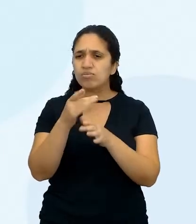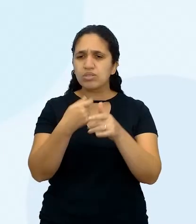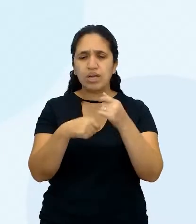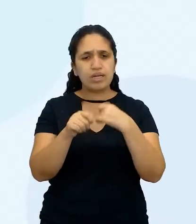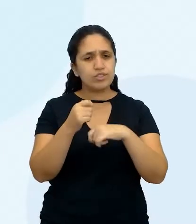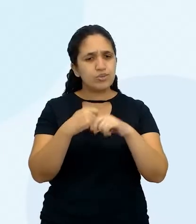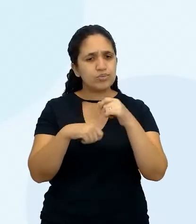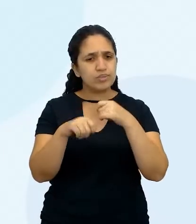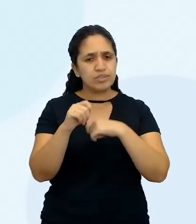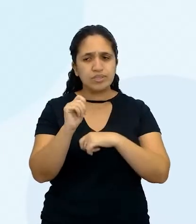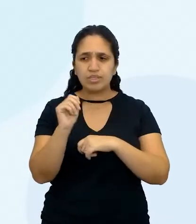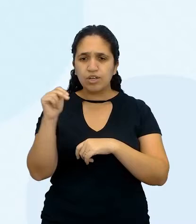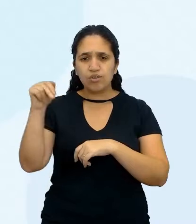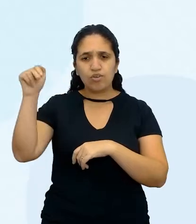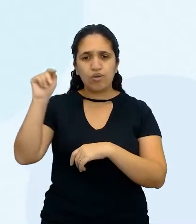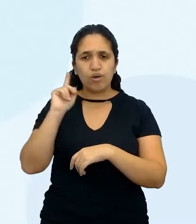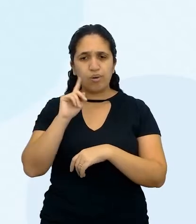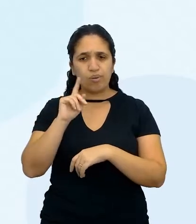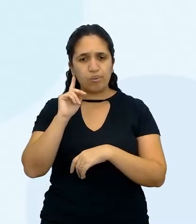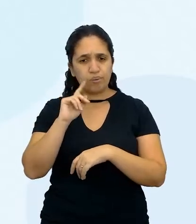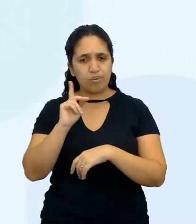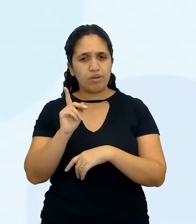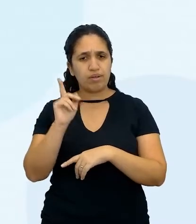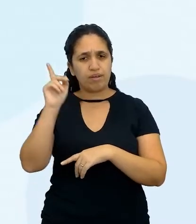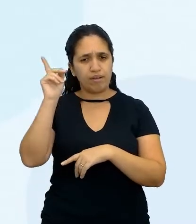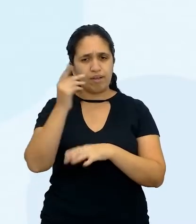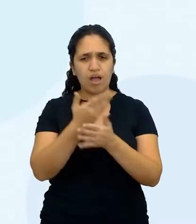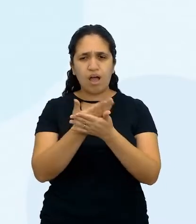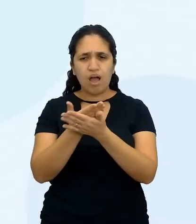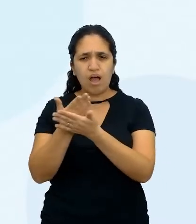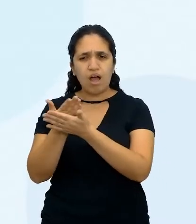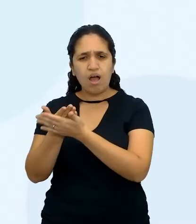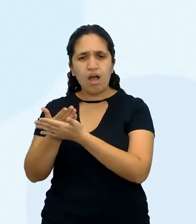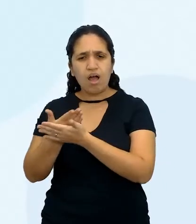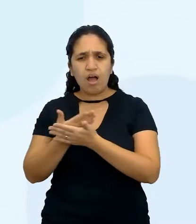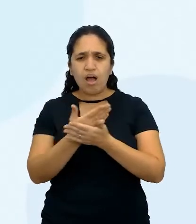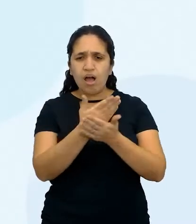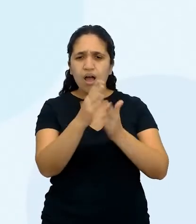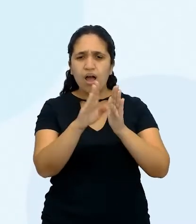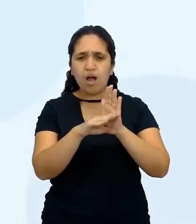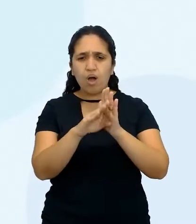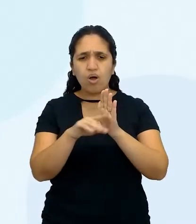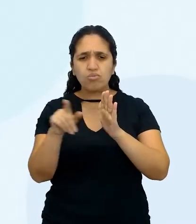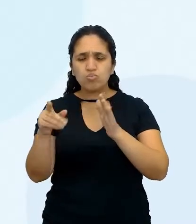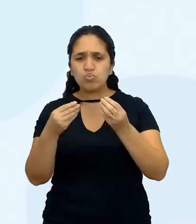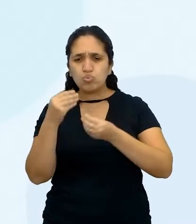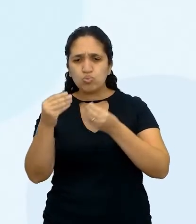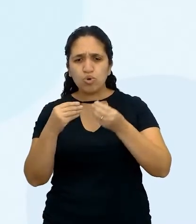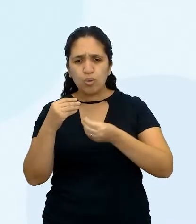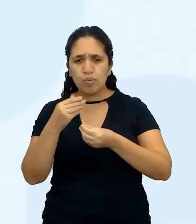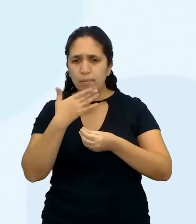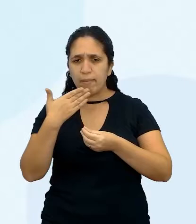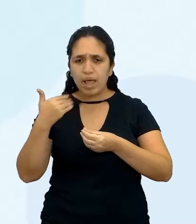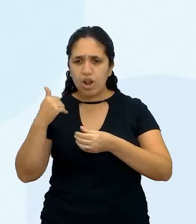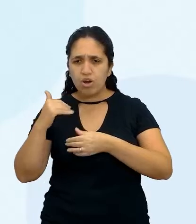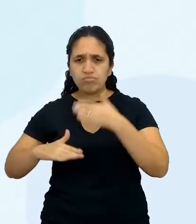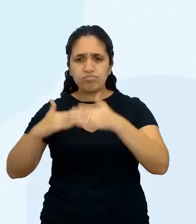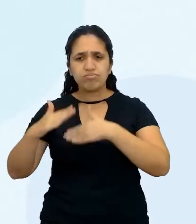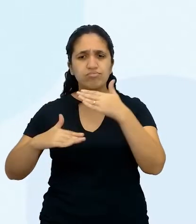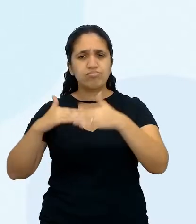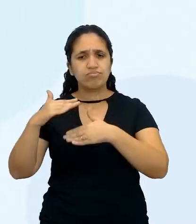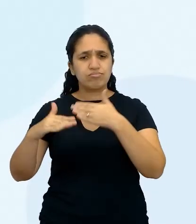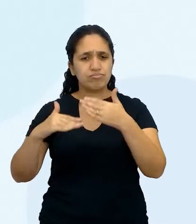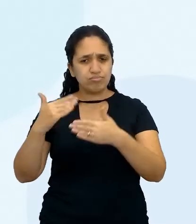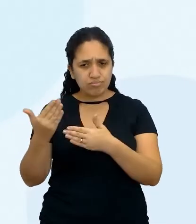administrativo norte-americano que realizou estudos conduzindo as concepções sobre o aumento da produtividade, como